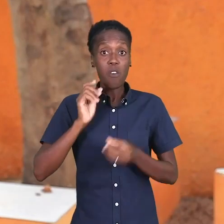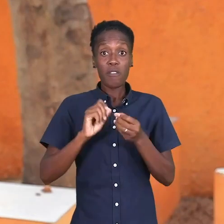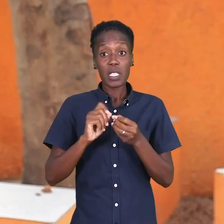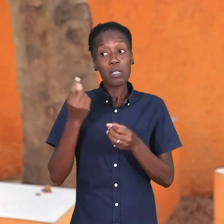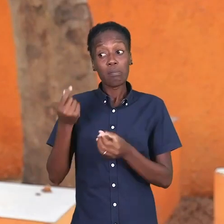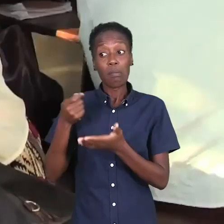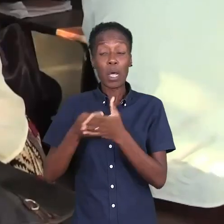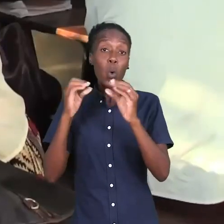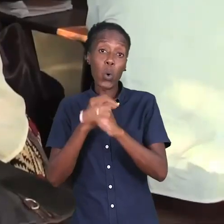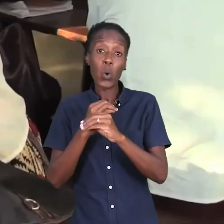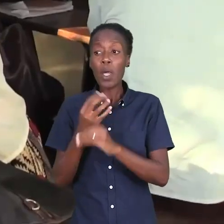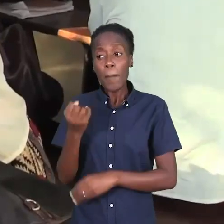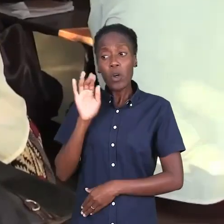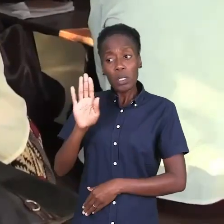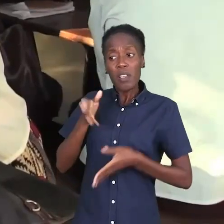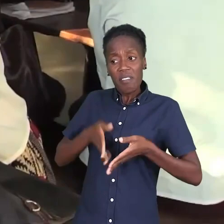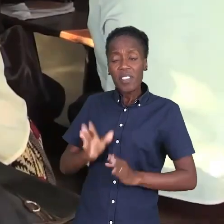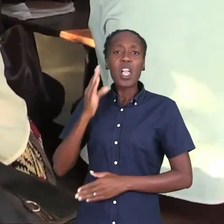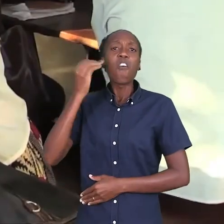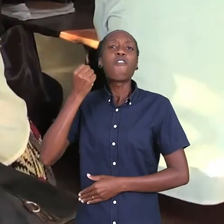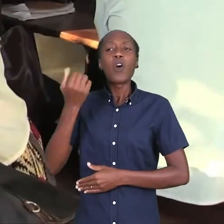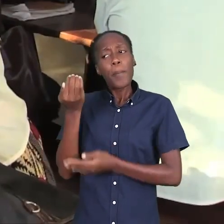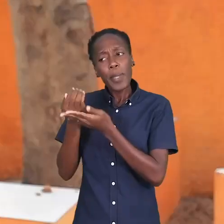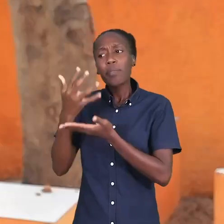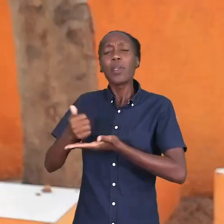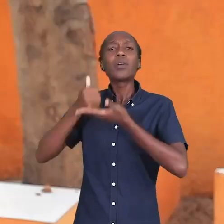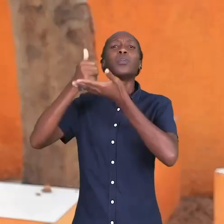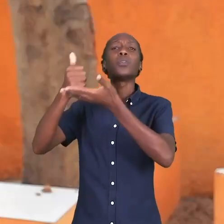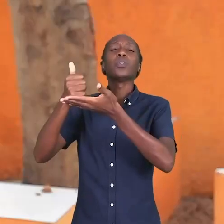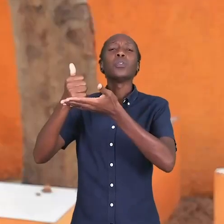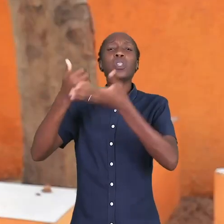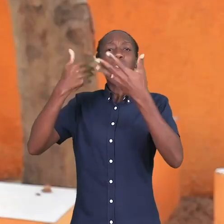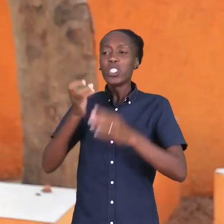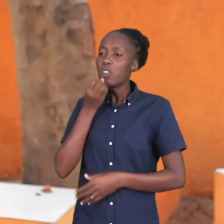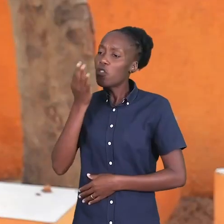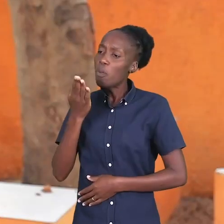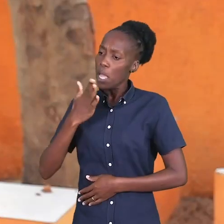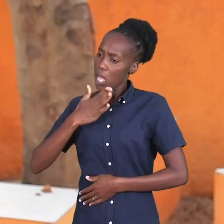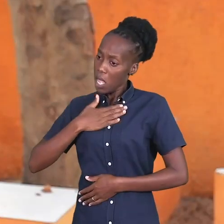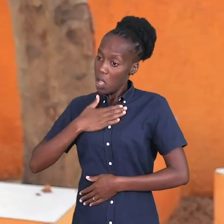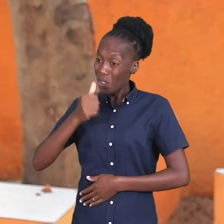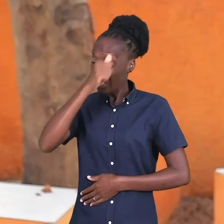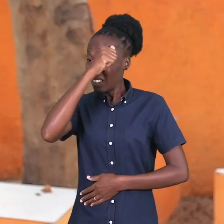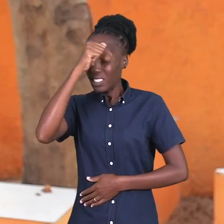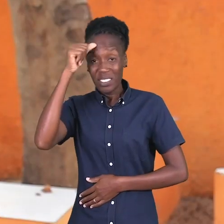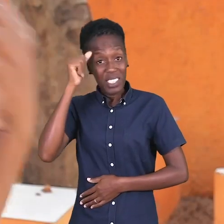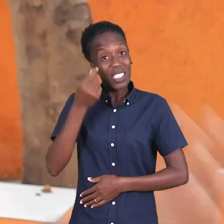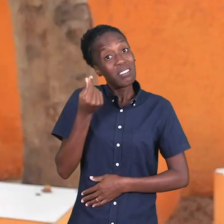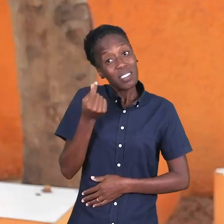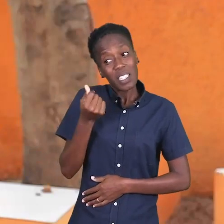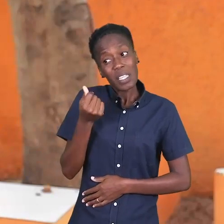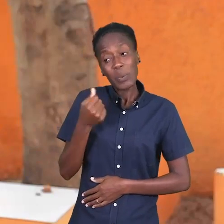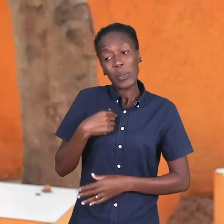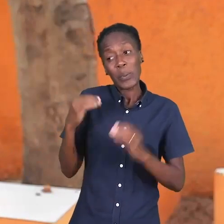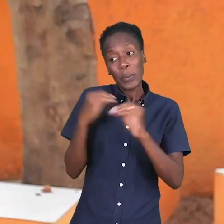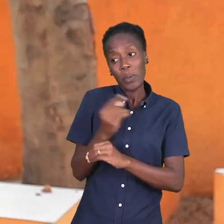tiver condições, que a filha fale com seus avós. Pode ter dificuldade, eu lhe digo, se eu não tiver, pede teu